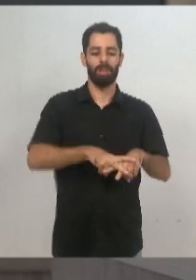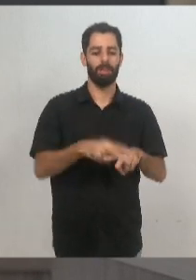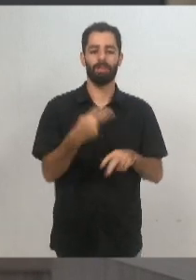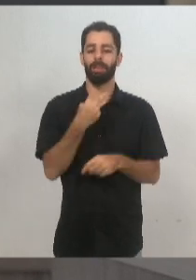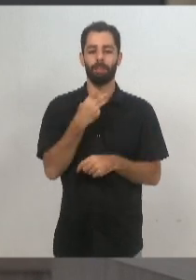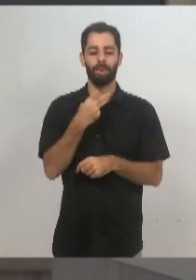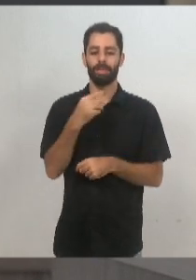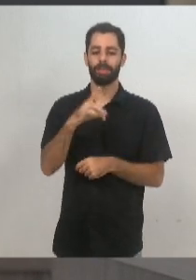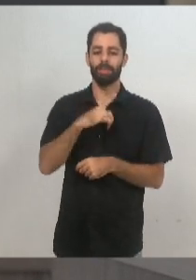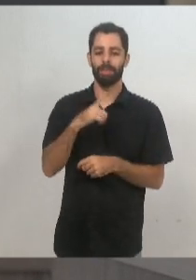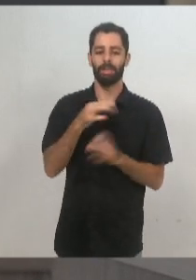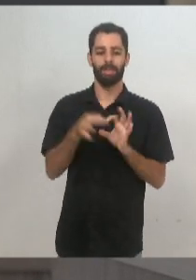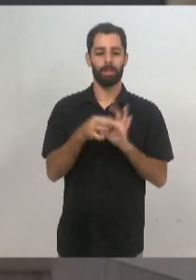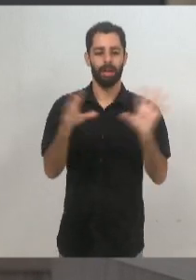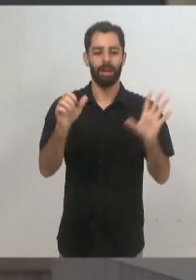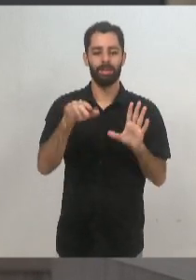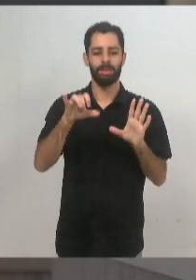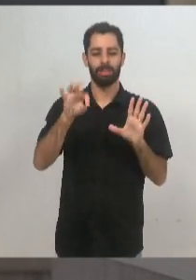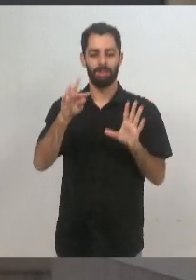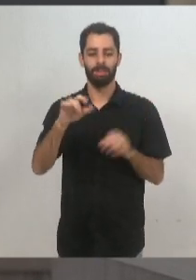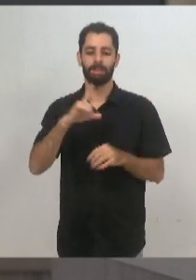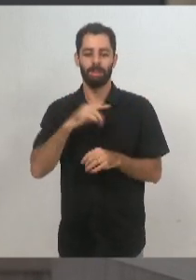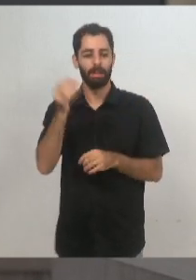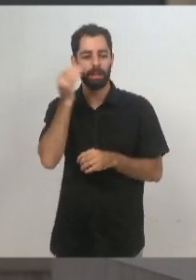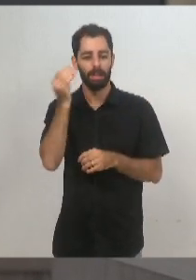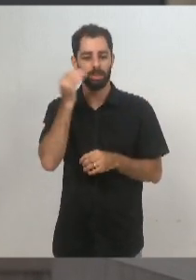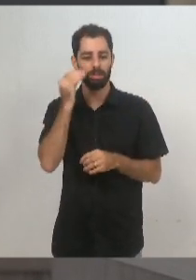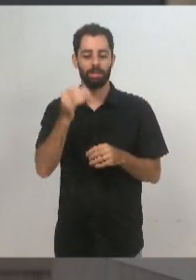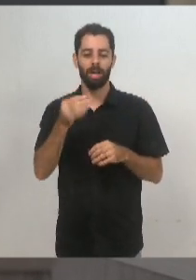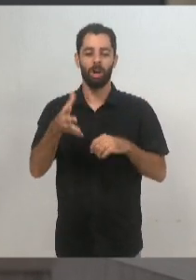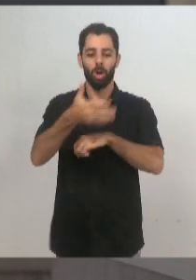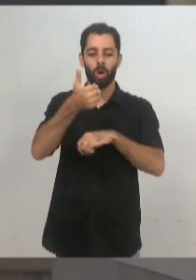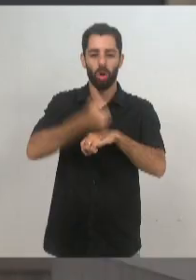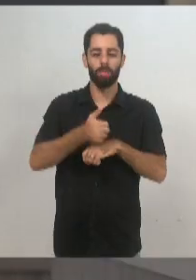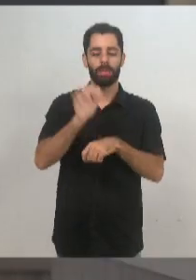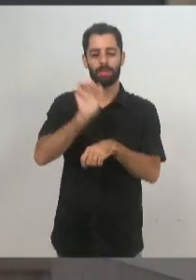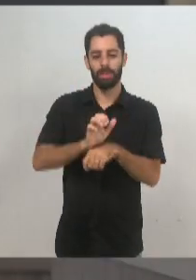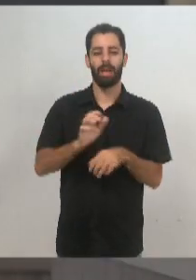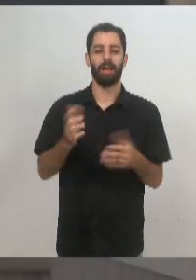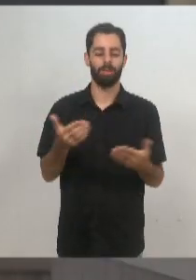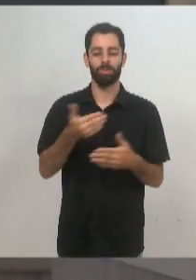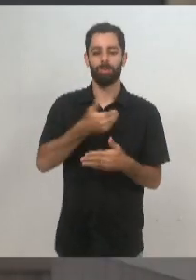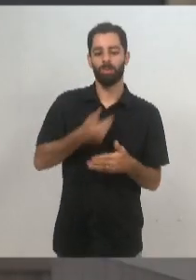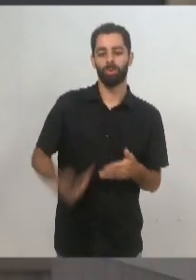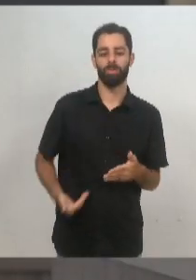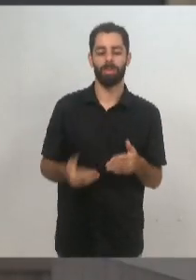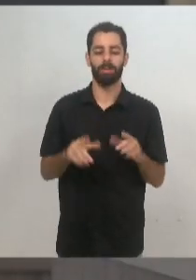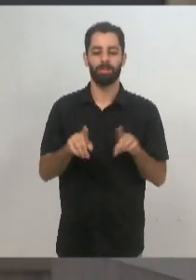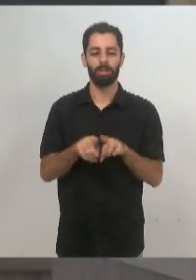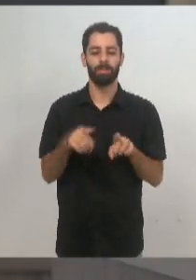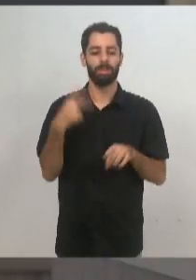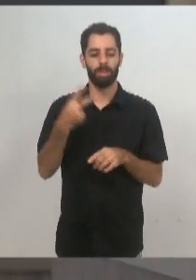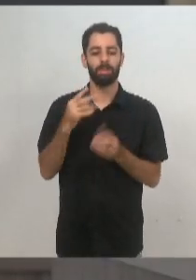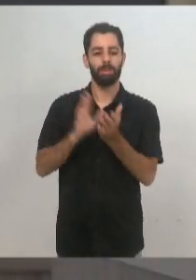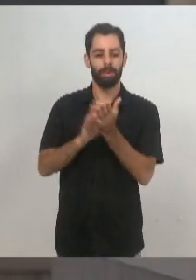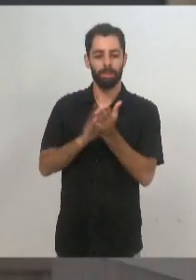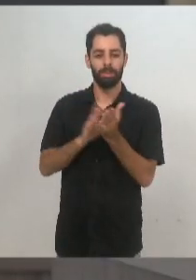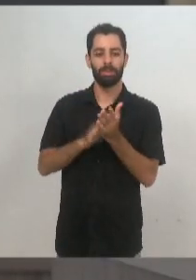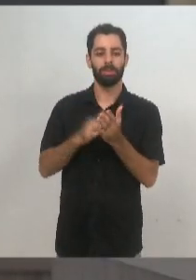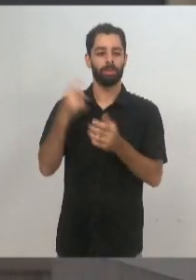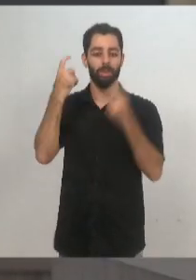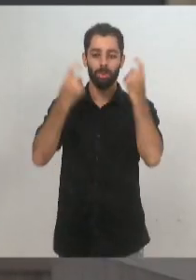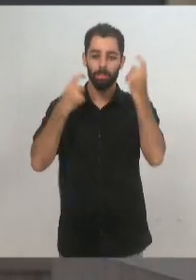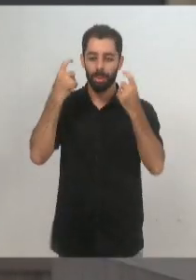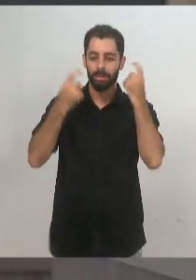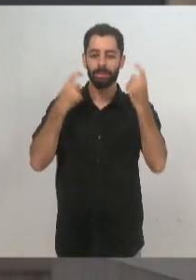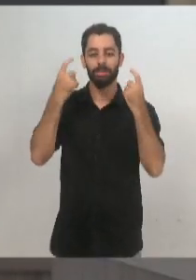ter anistia para quem comete tentativa de golpe de Estado. Então, vereadora, eu parabenizo pela sua preocupação